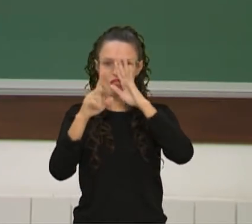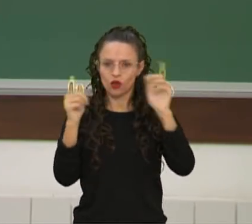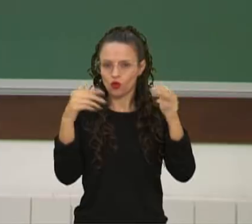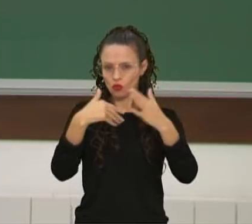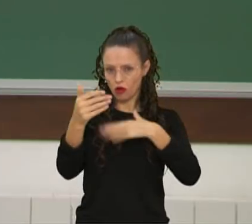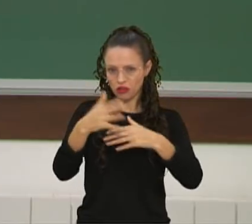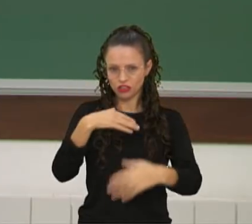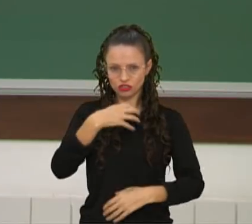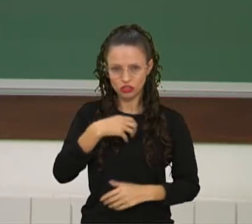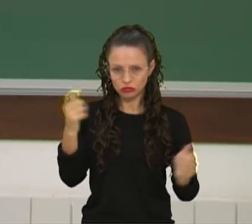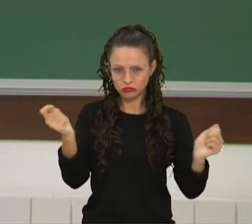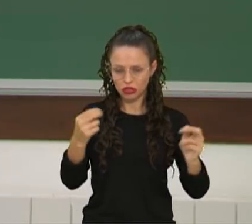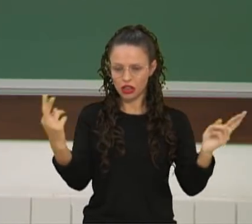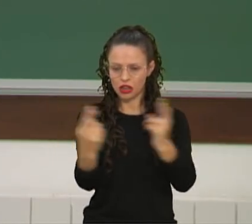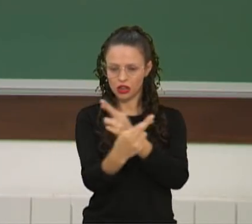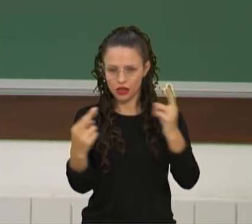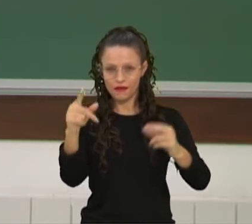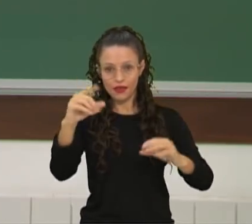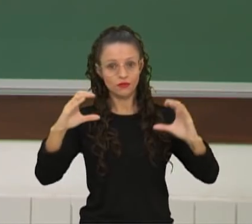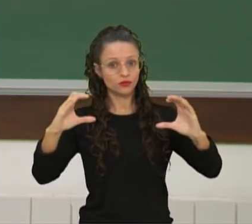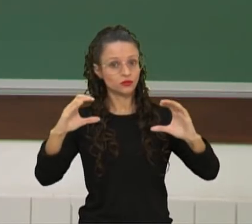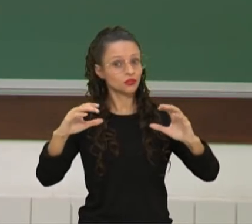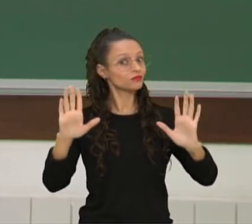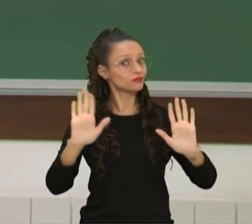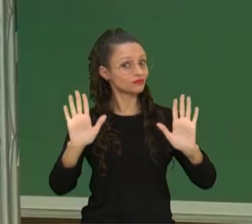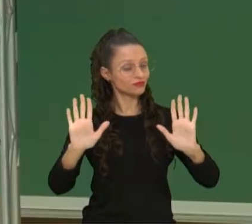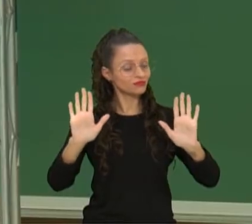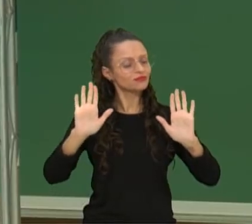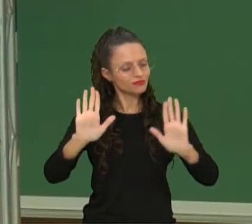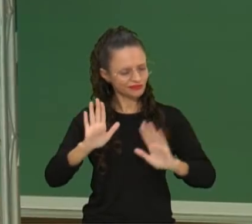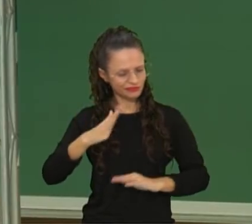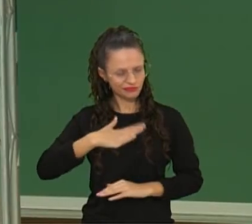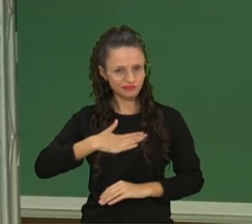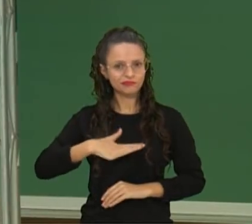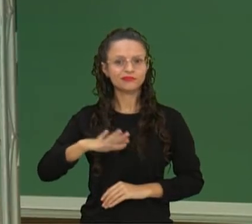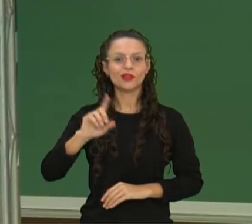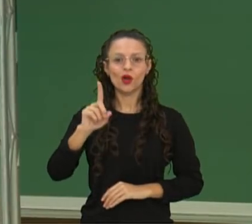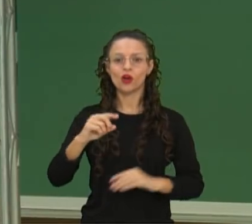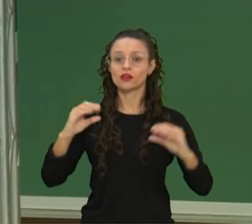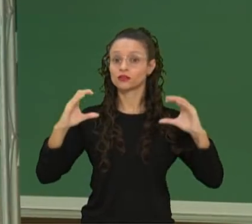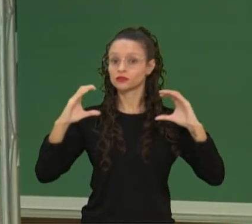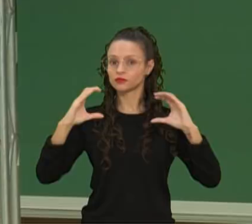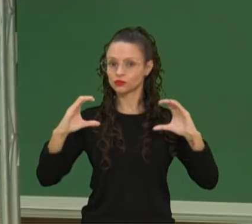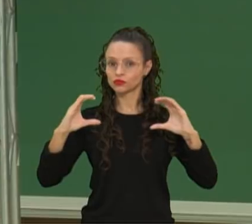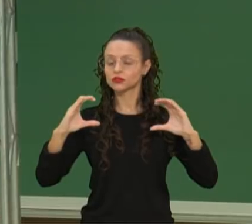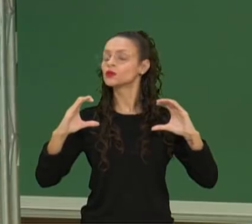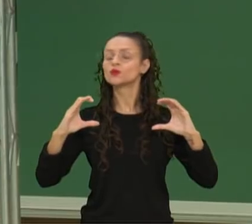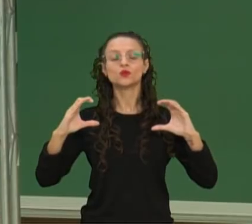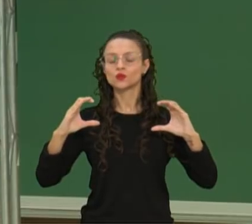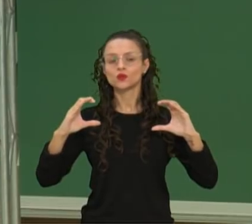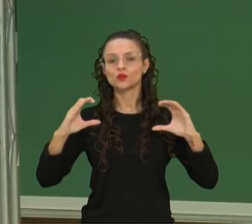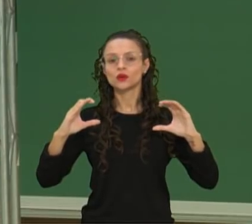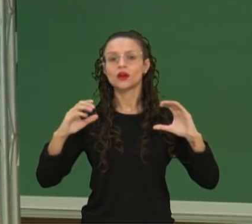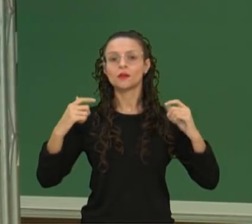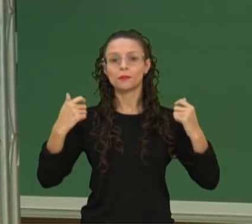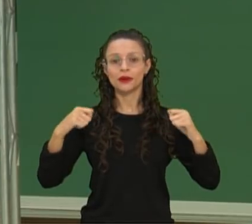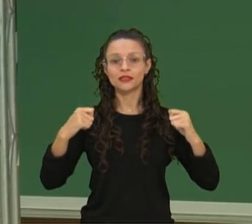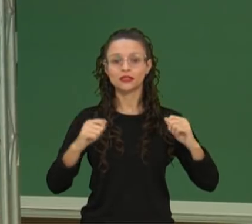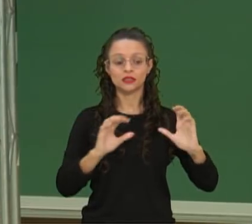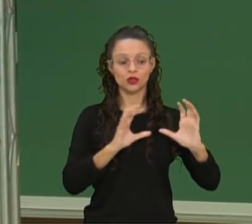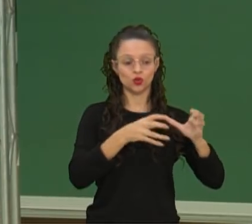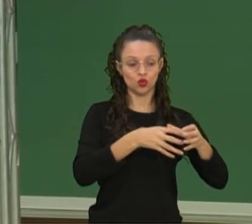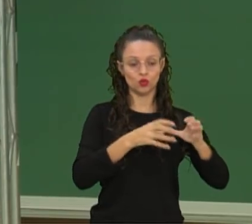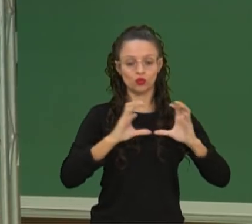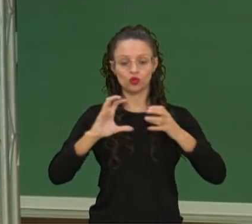uma função, né, de acordo com a matemática, beleza? Então, para que eu tenha uma função, é preciso ter o quê? Estabelecer 2 conjuntos